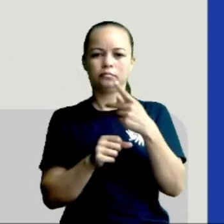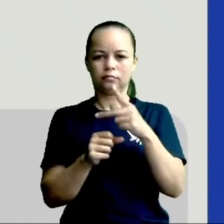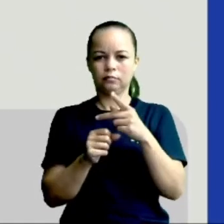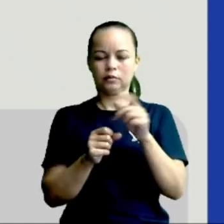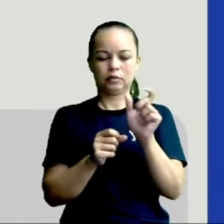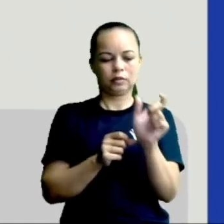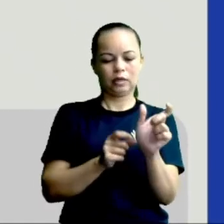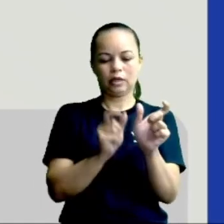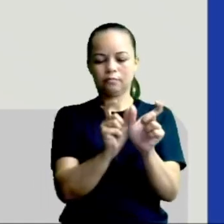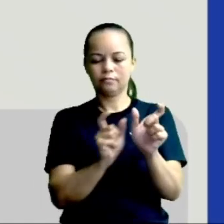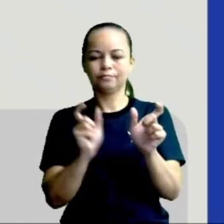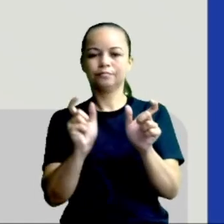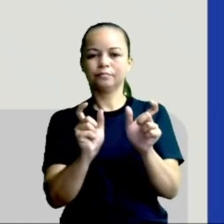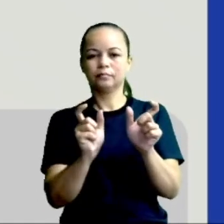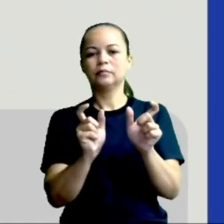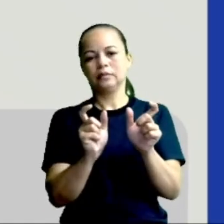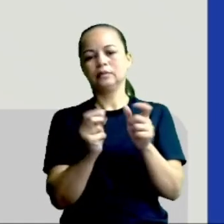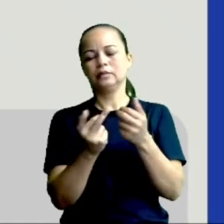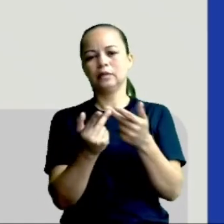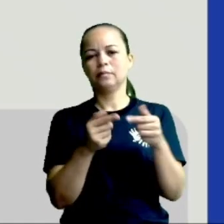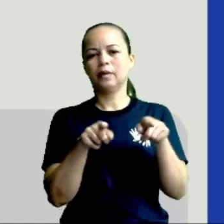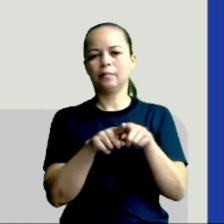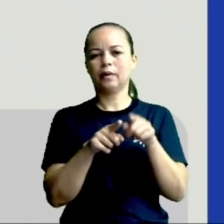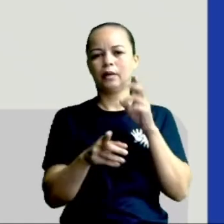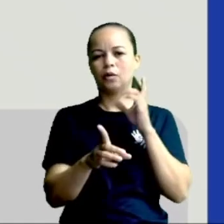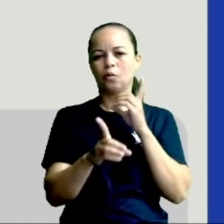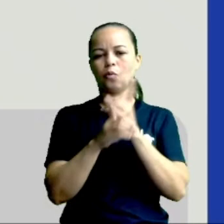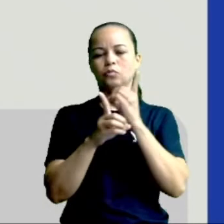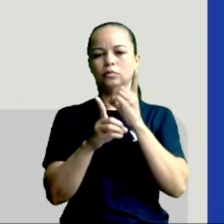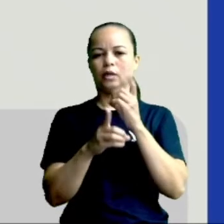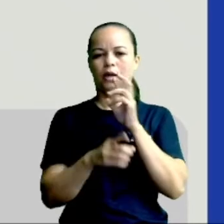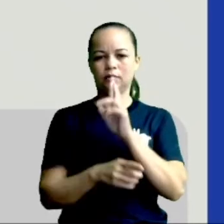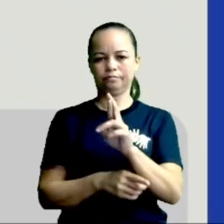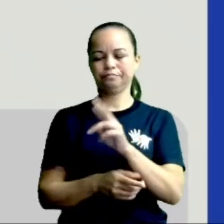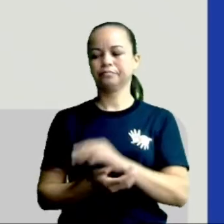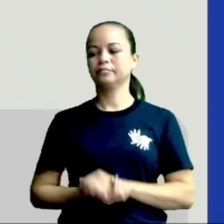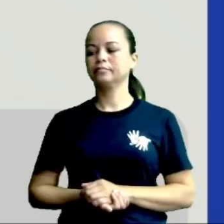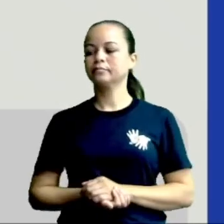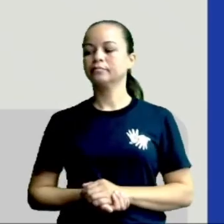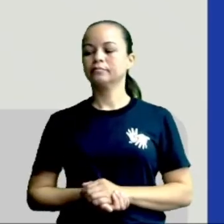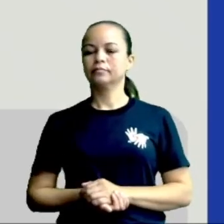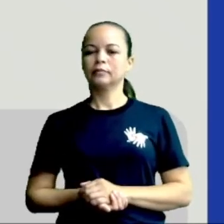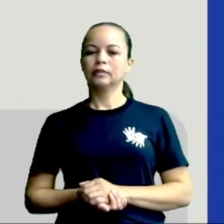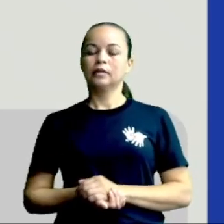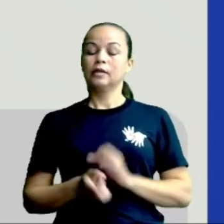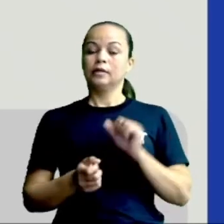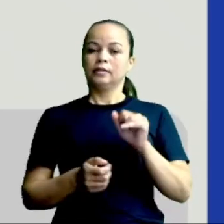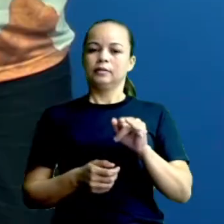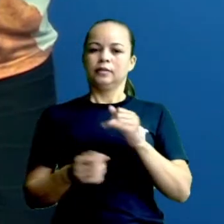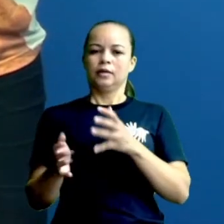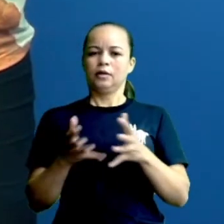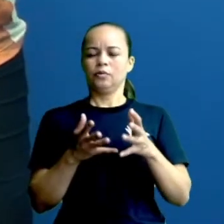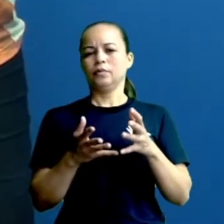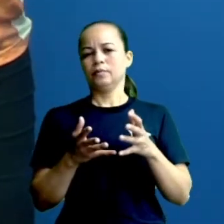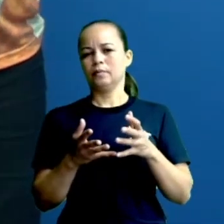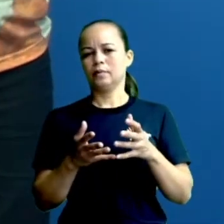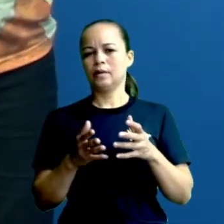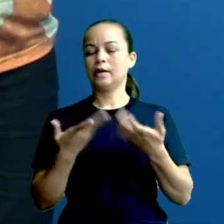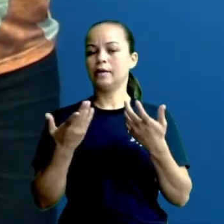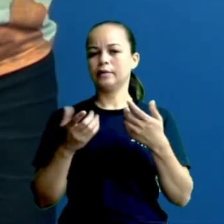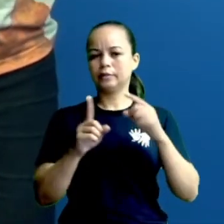das parcelas né esse valor para achar o resultado Ok então seu adicionar ou